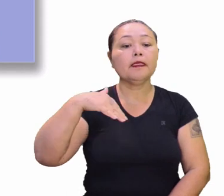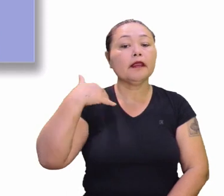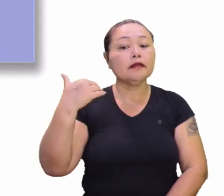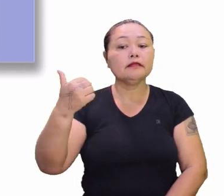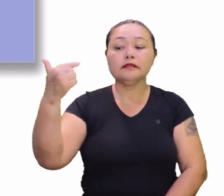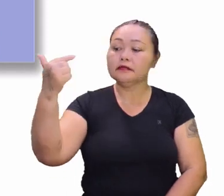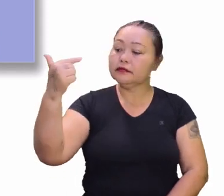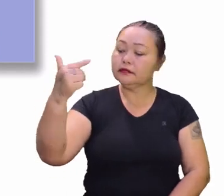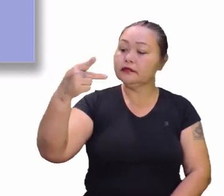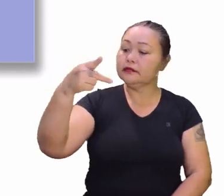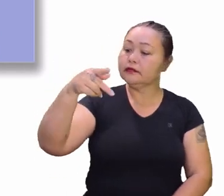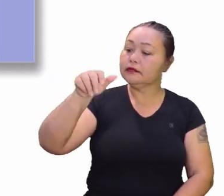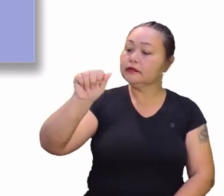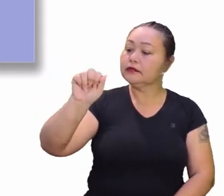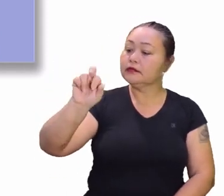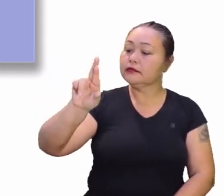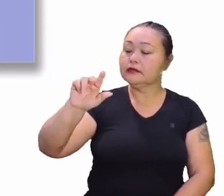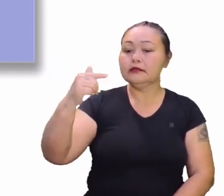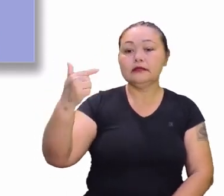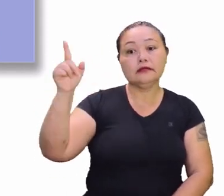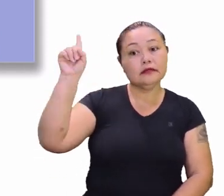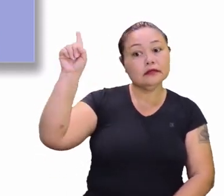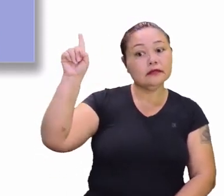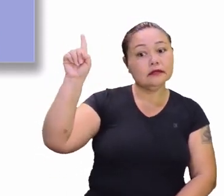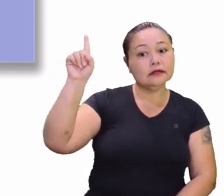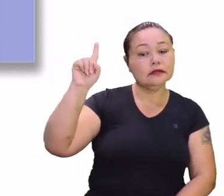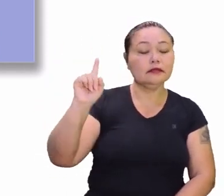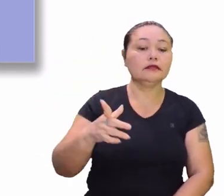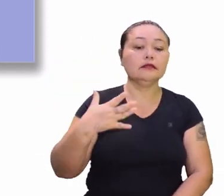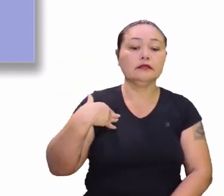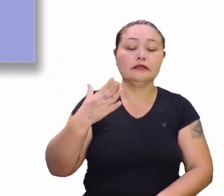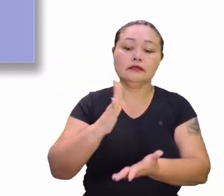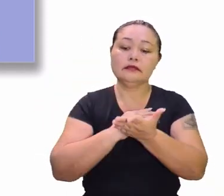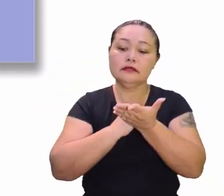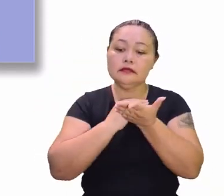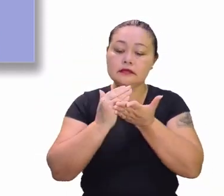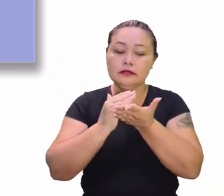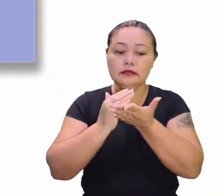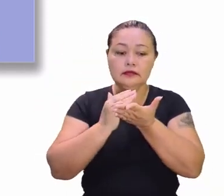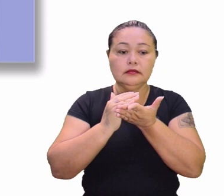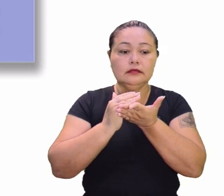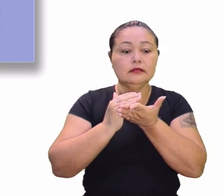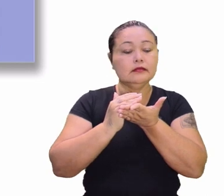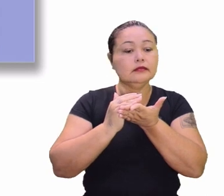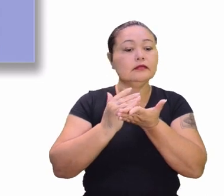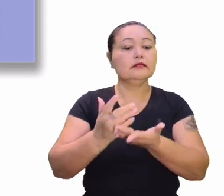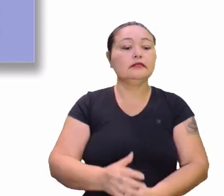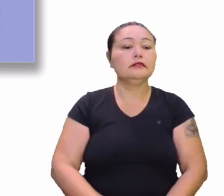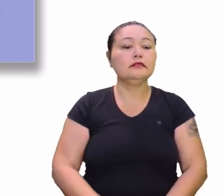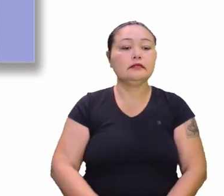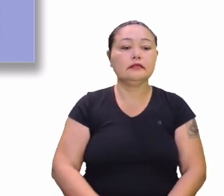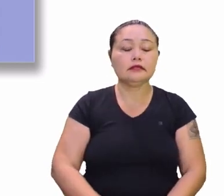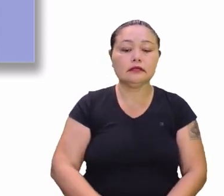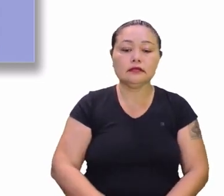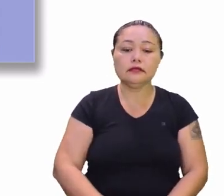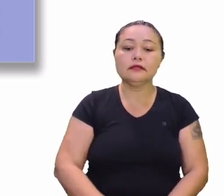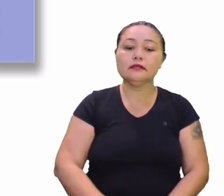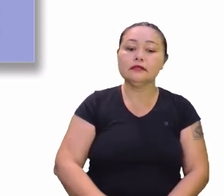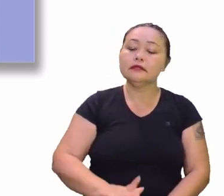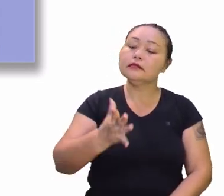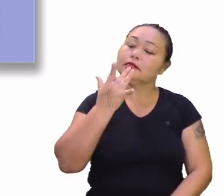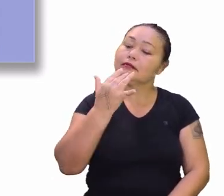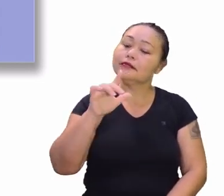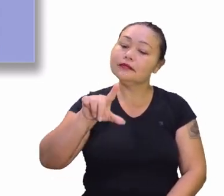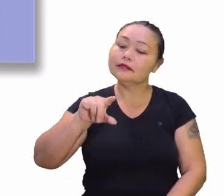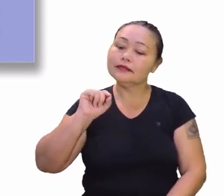é a parte 2. Ok, Rogério? Opa, vamos começar a rabiscar, né, Rogério? Bora. Que cor que